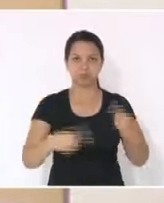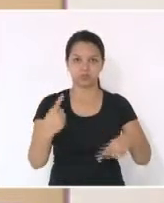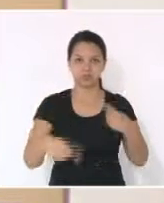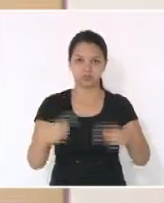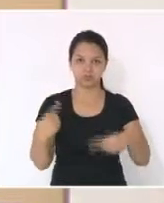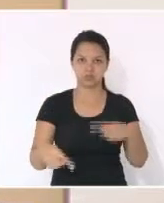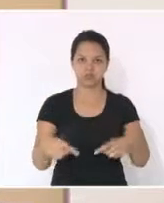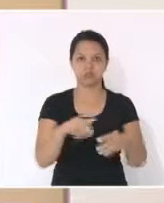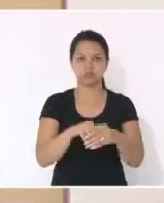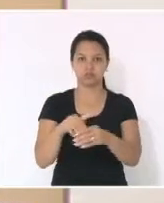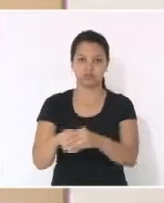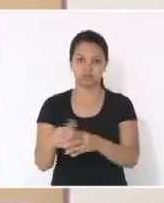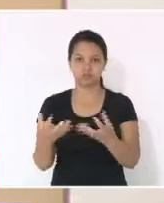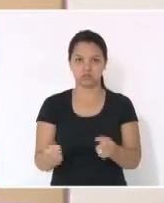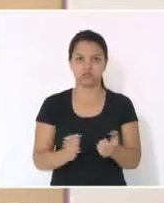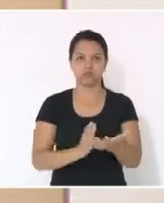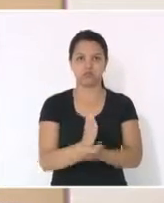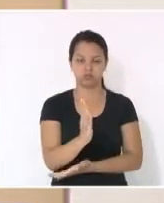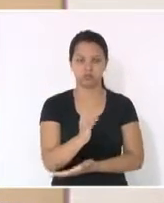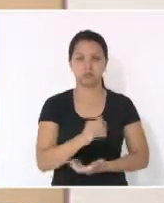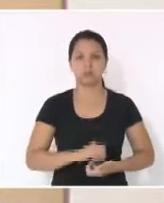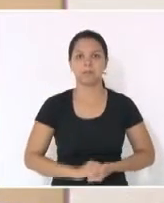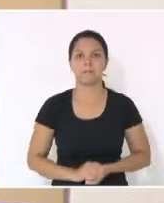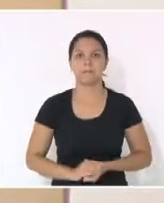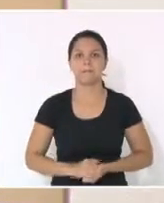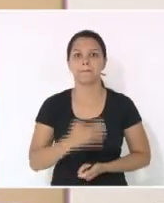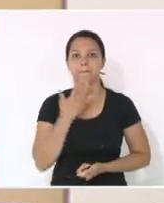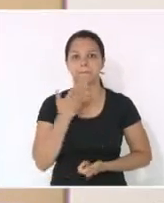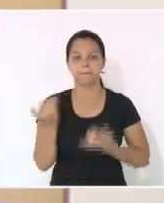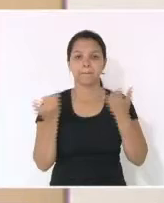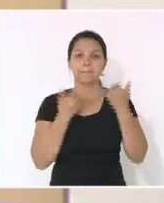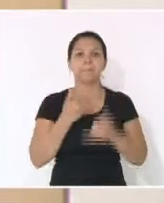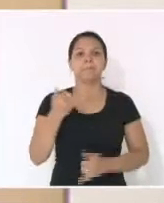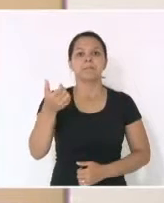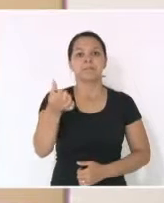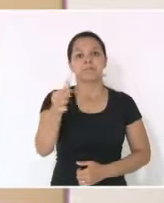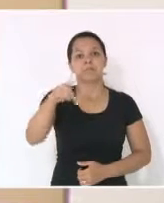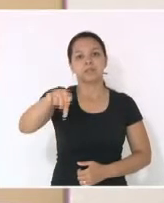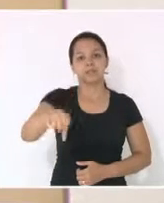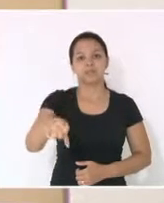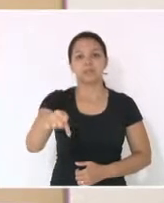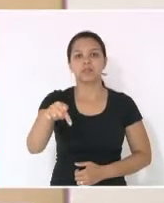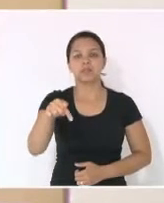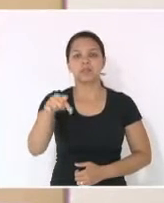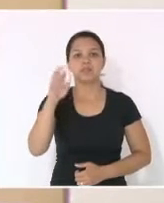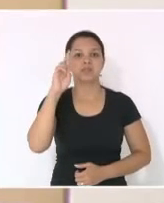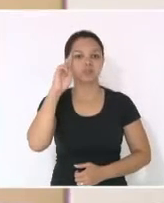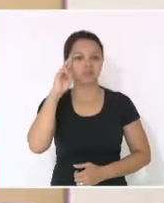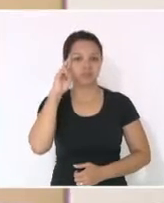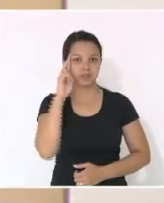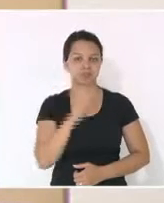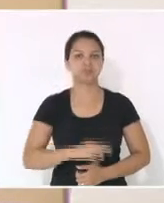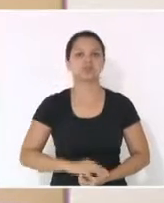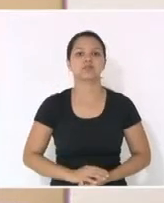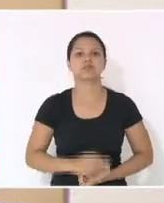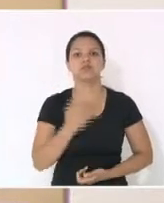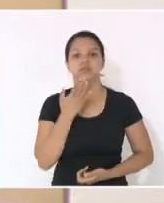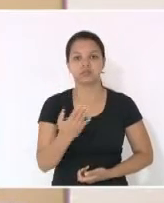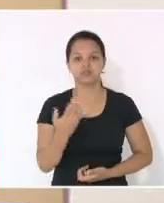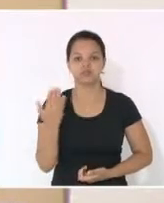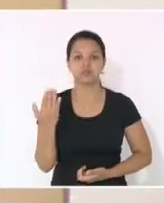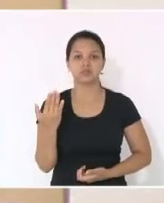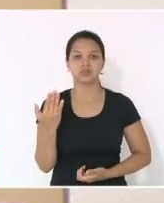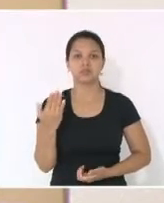e mães como está aprovado pela informação 67 deputado rodrigo minotto solicitando ao secretário de infraestrutura da